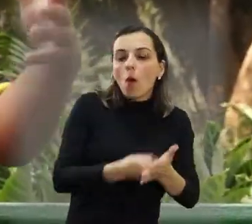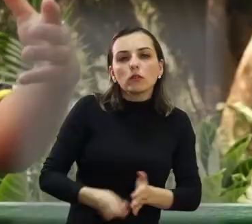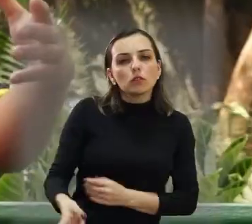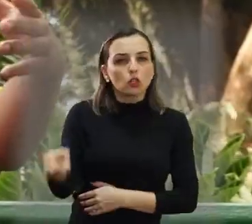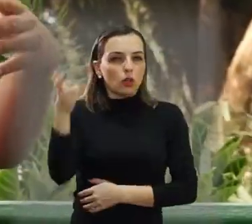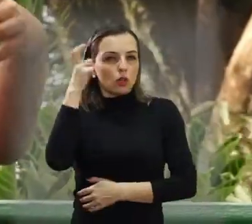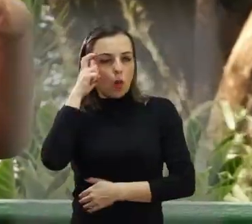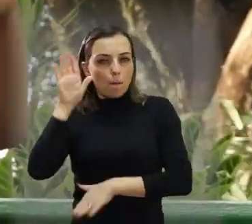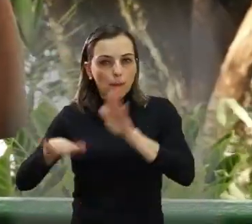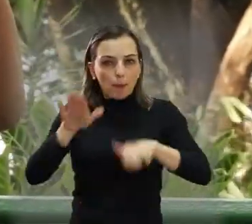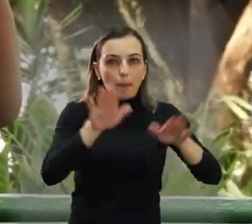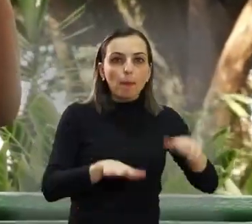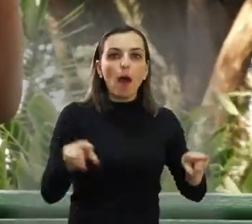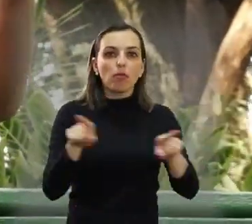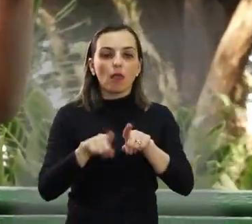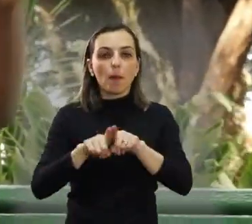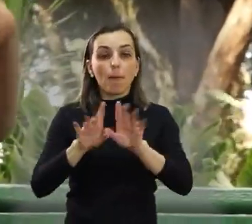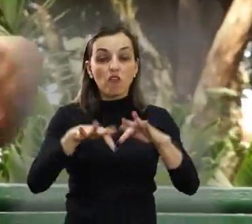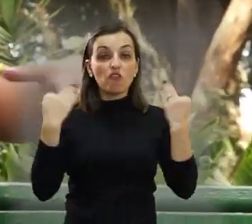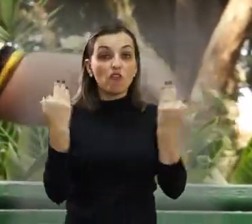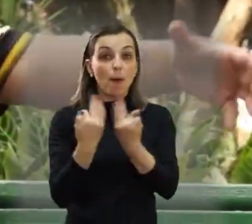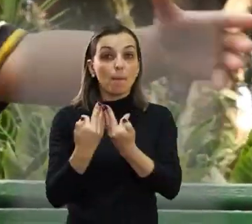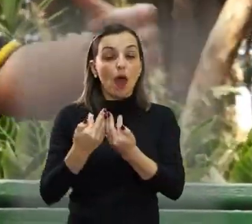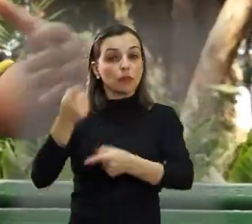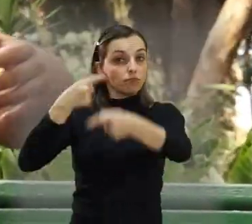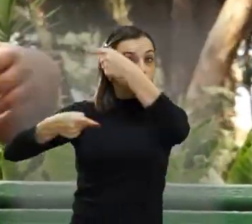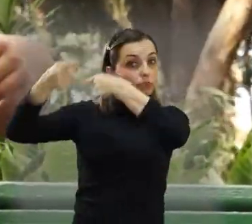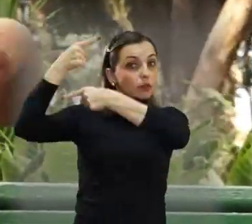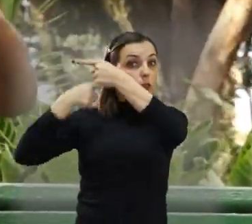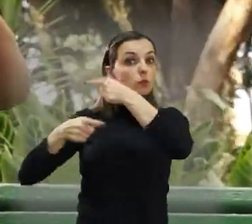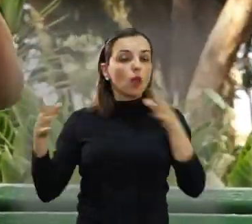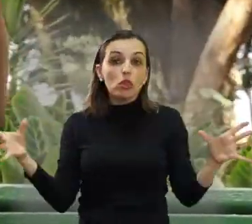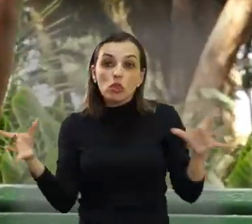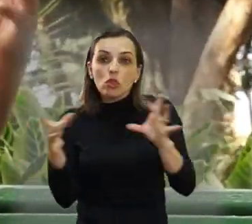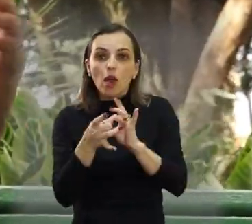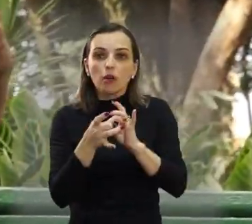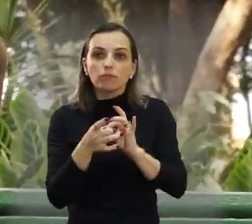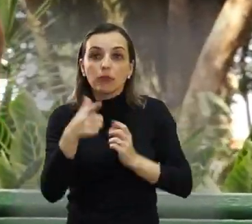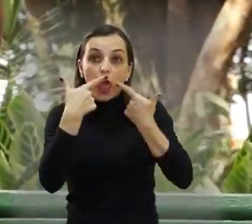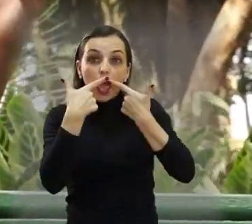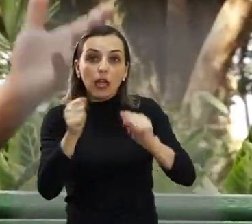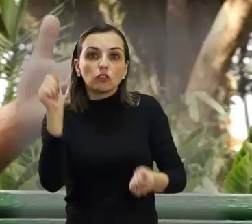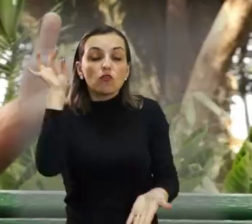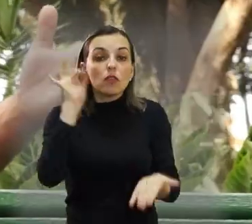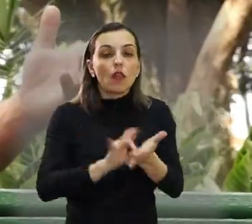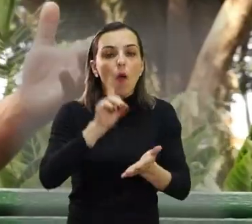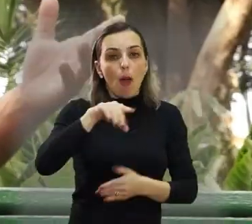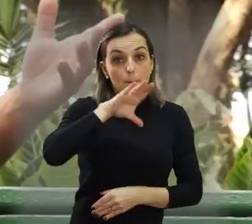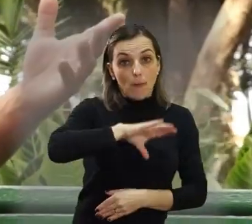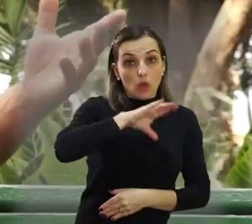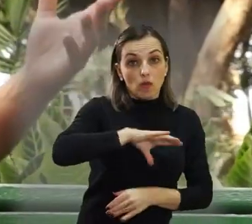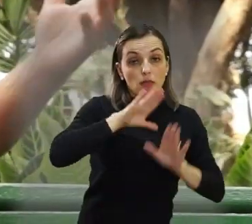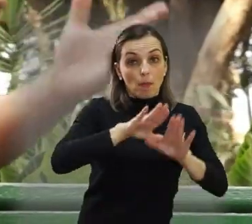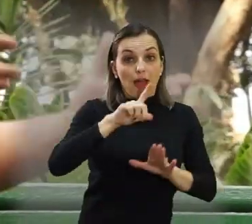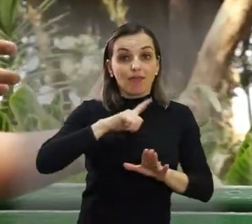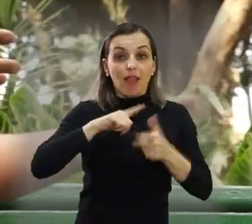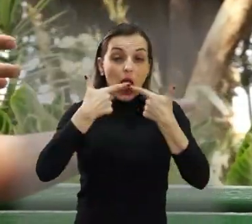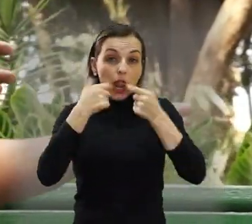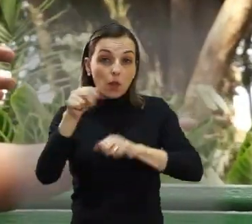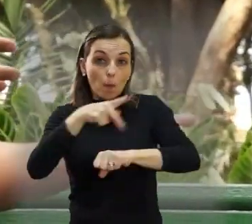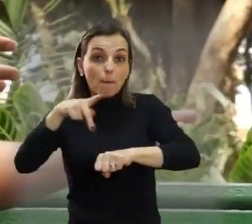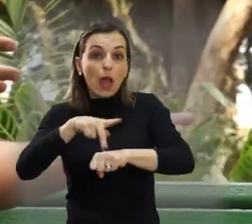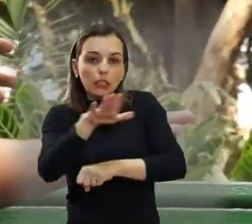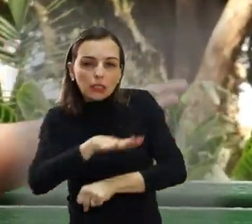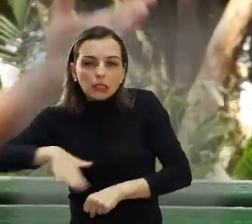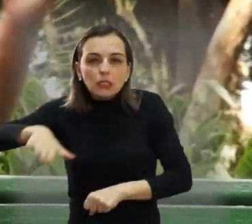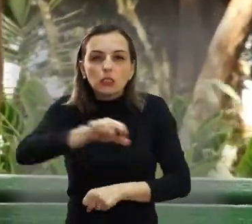muito batalhador, a cultura toda ligada aos tambores e à ancestralidade, é um país que fala o português como